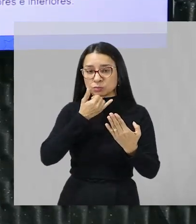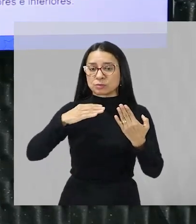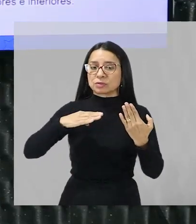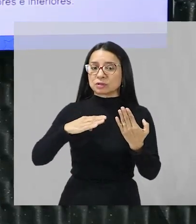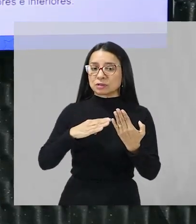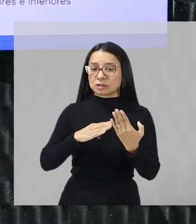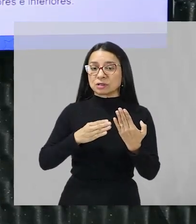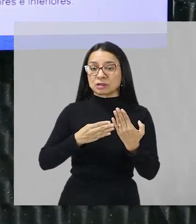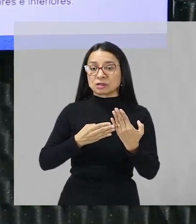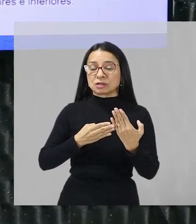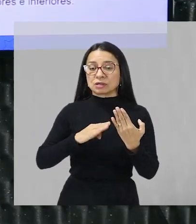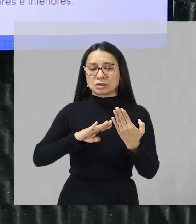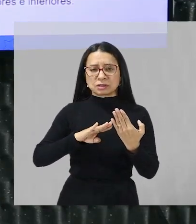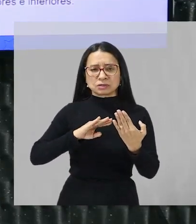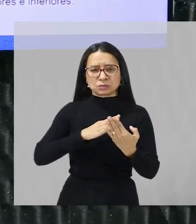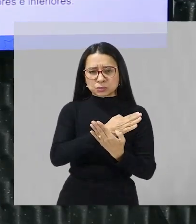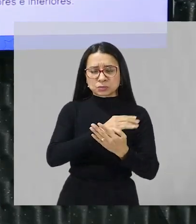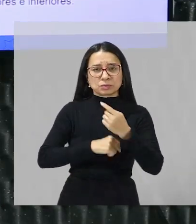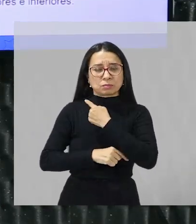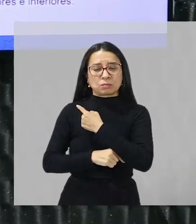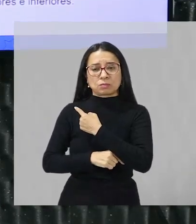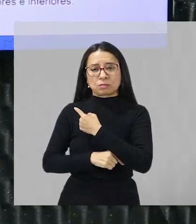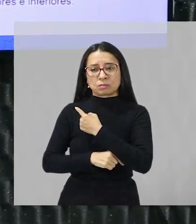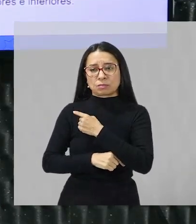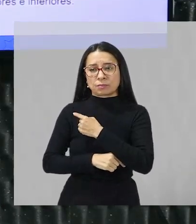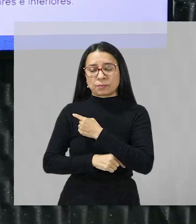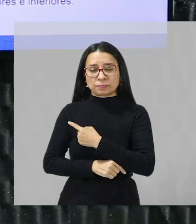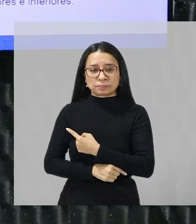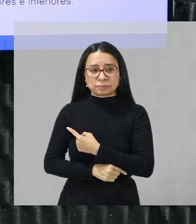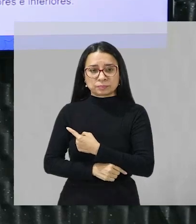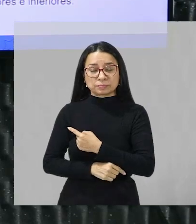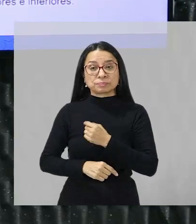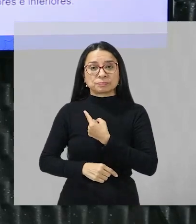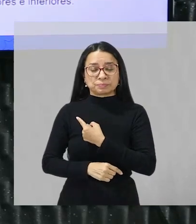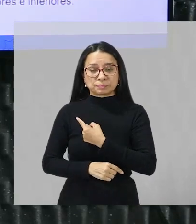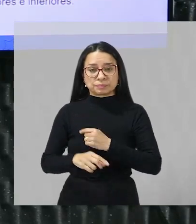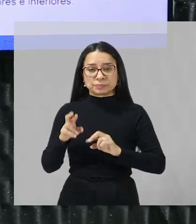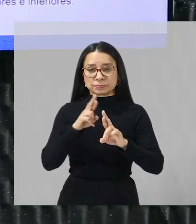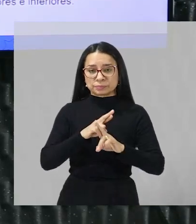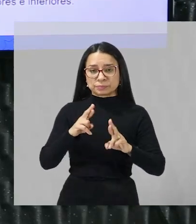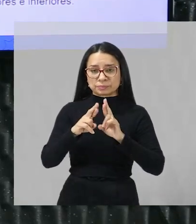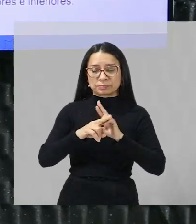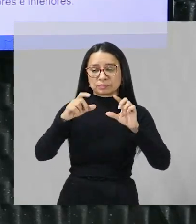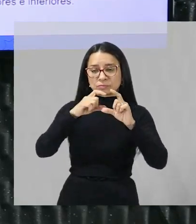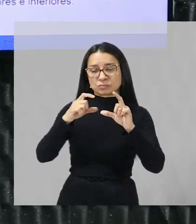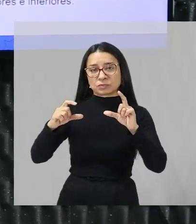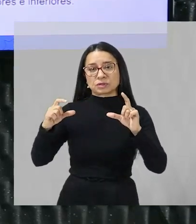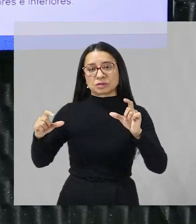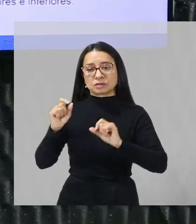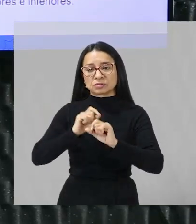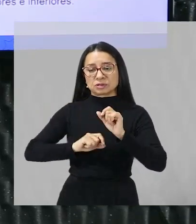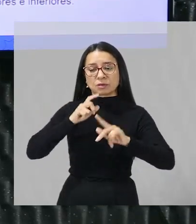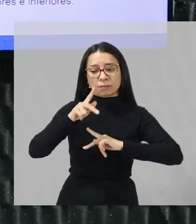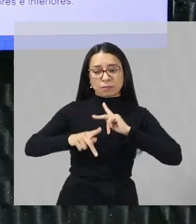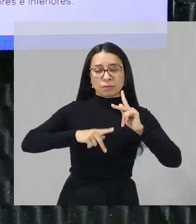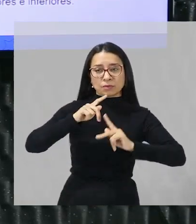historicamente, um grupo étnico foi relegado à subalternidade, que nesse caso, na relação do quadrinho, seria a população